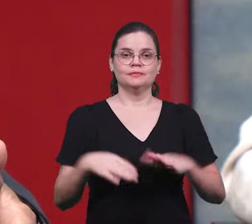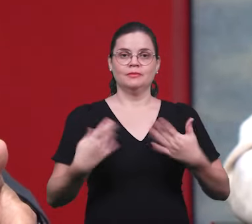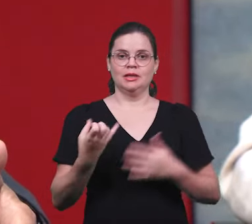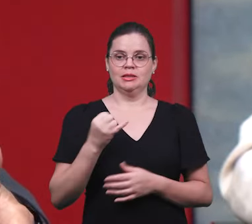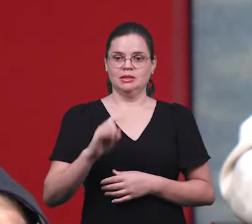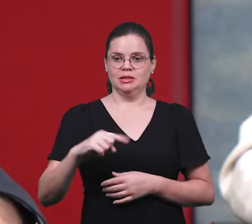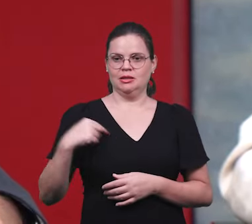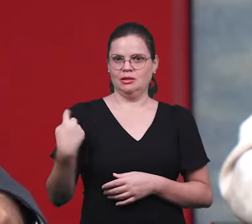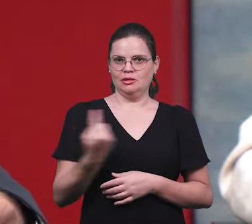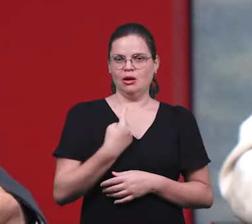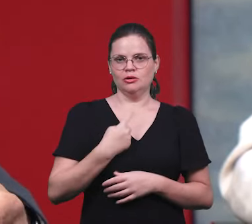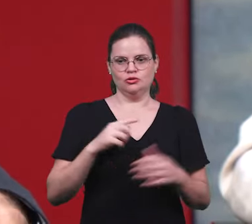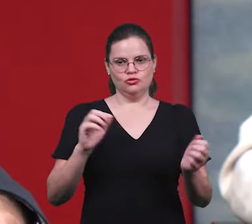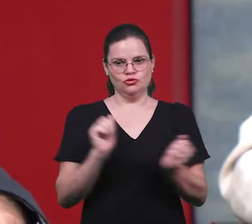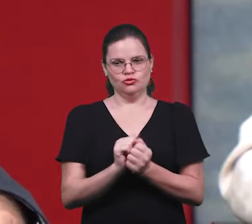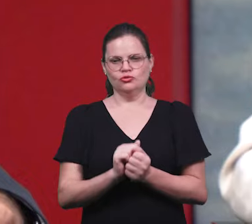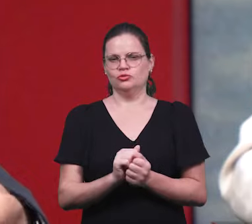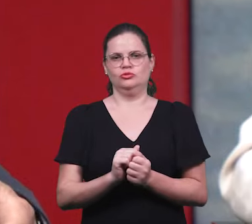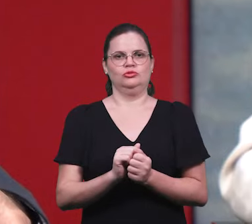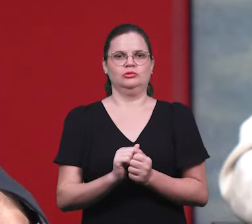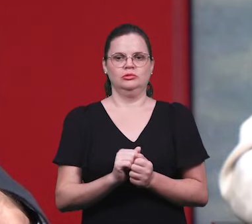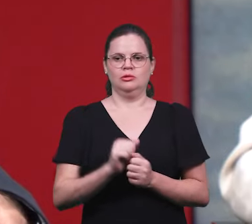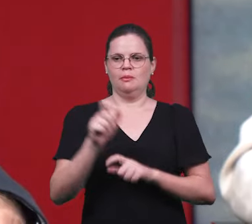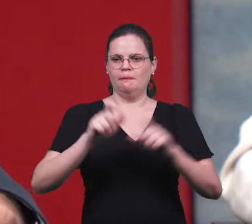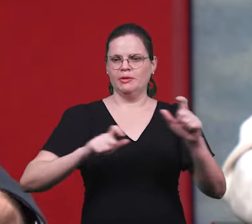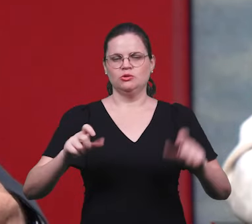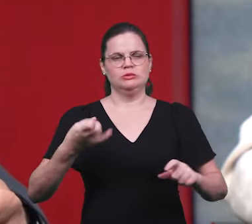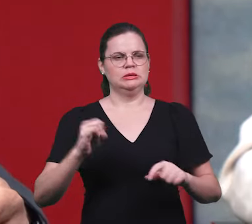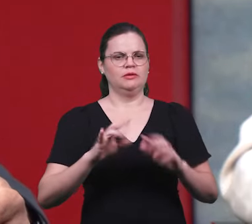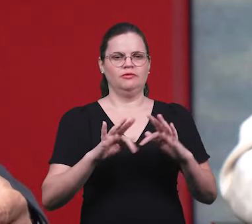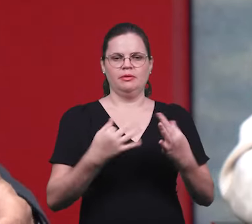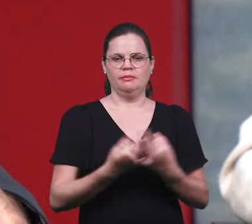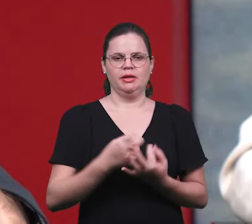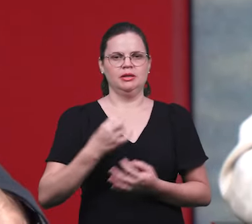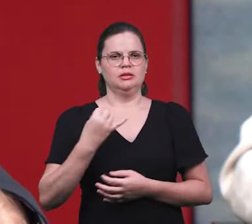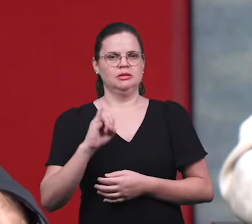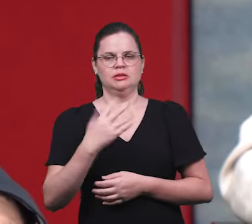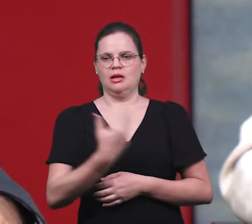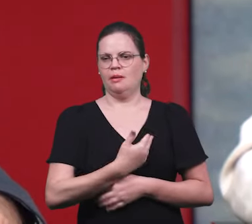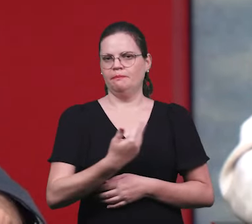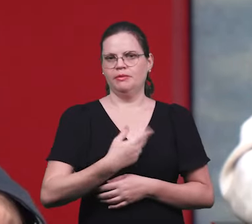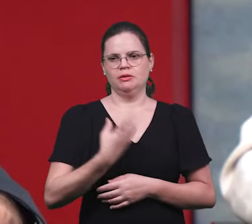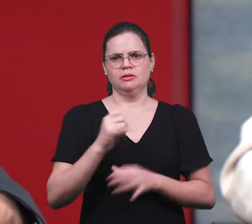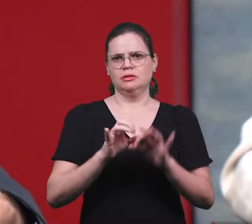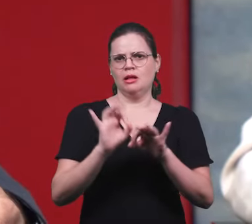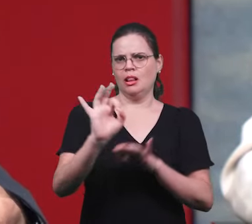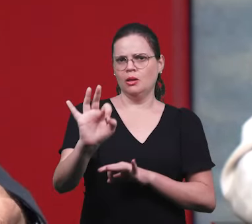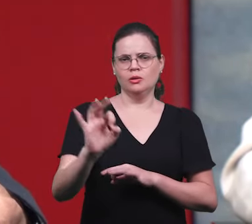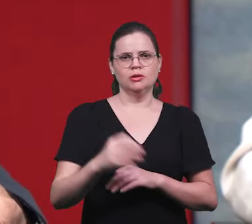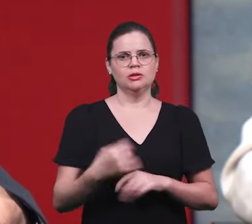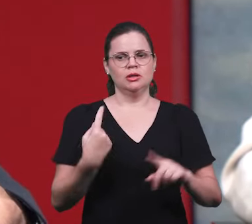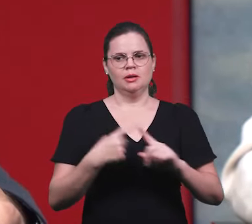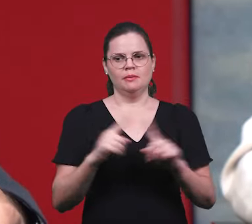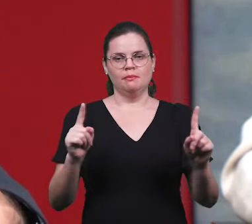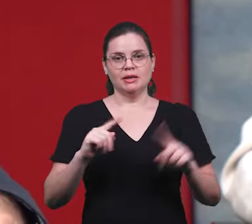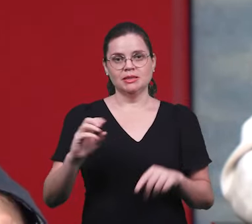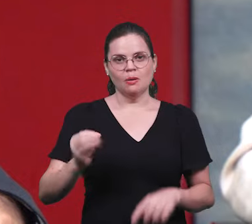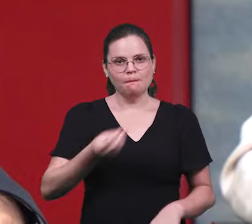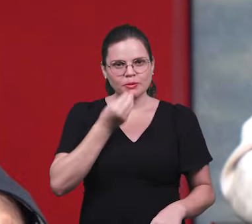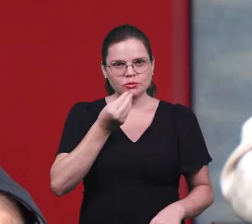com alguém, seja alguém da família, seja um querido, seja alguém distante, mas nós não devemos perder